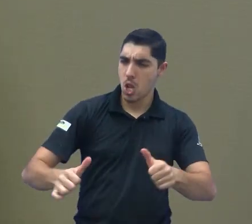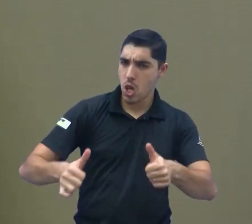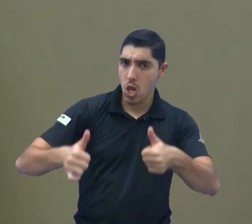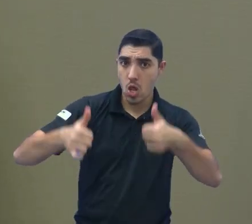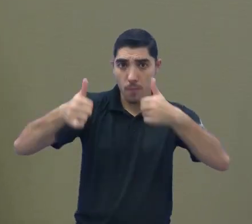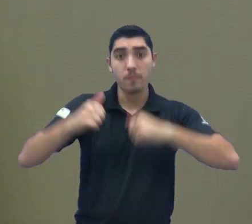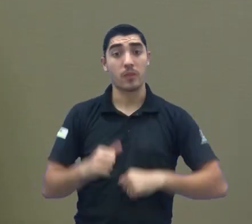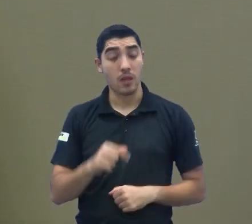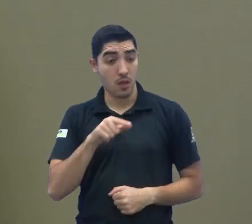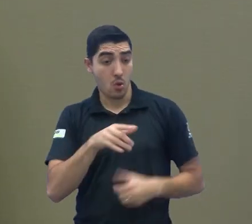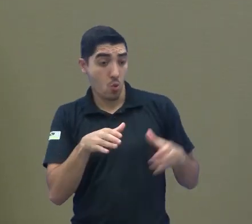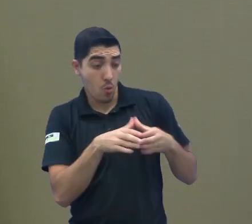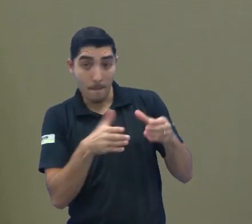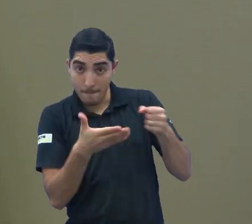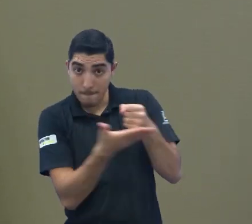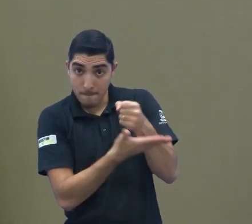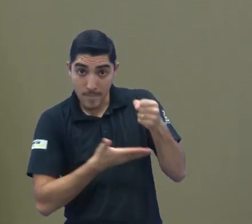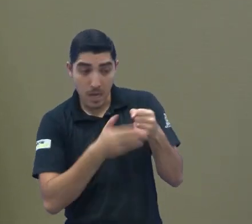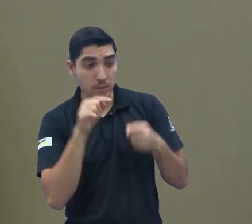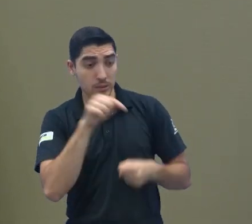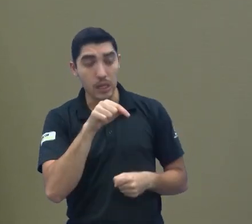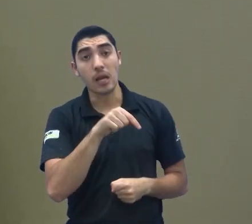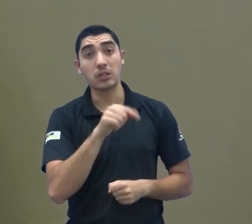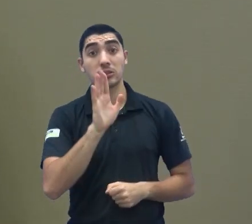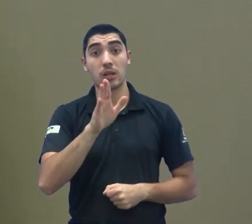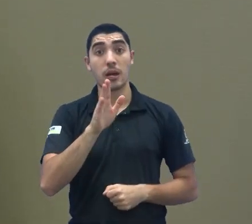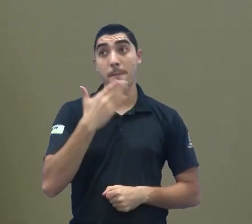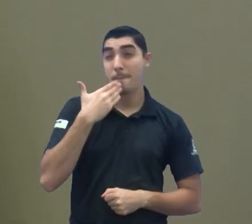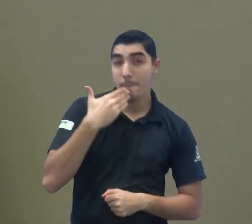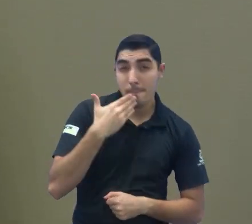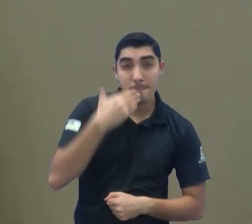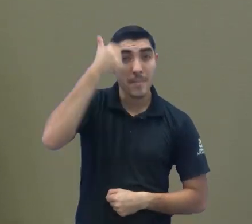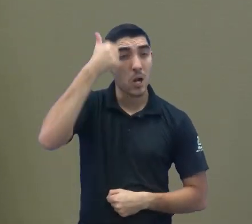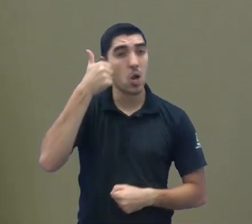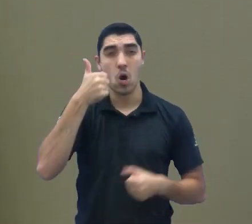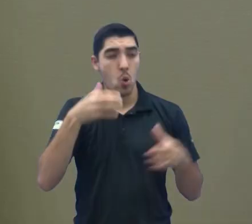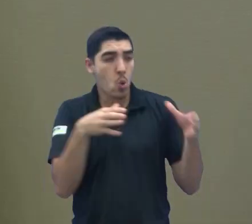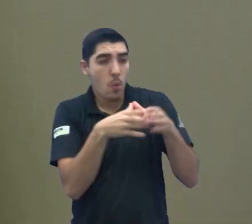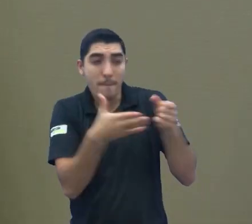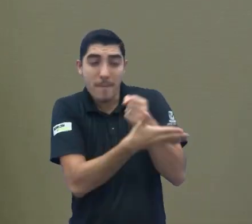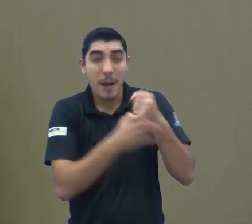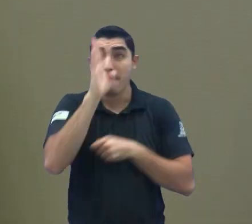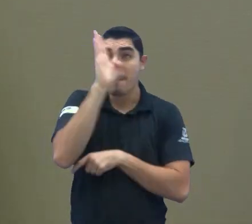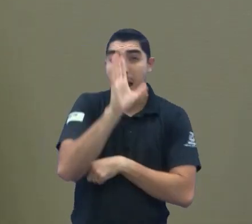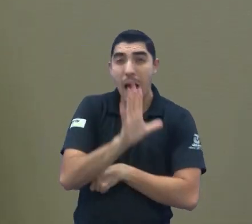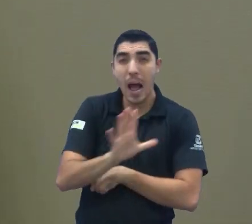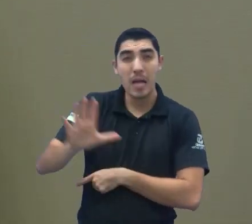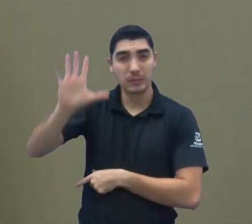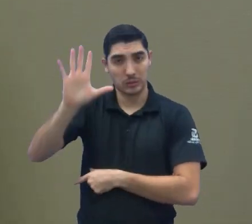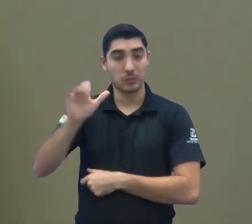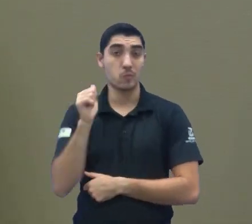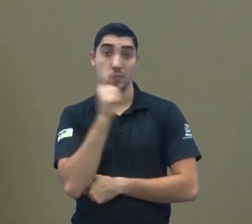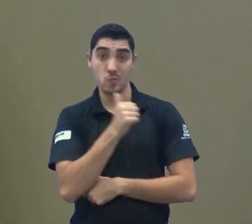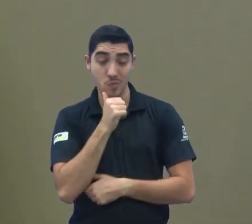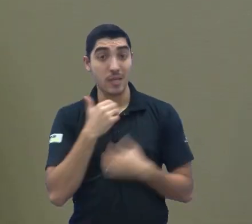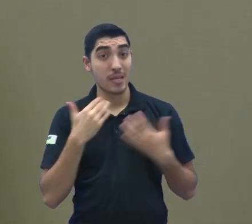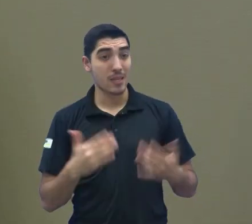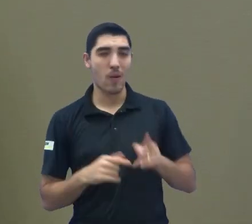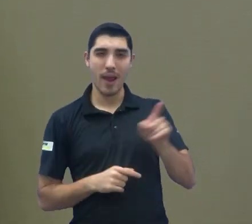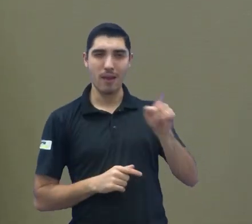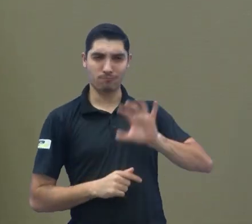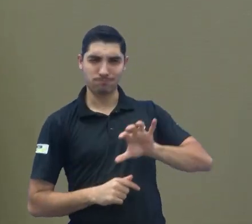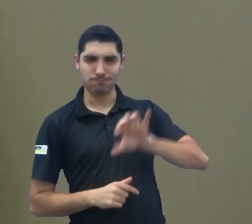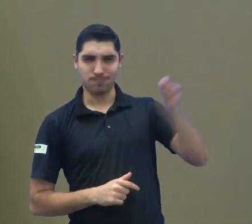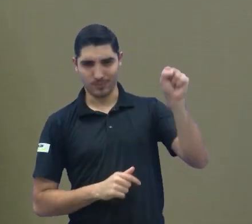ano consecutivo, eleita a melhor base do Brasil. E aquele resultado na LBF trouxe para nós, assim,